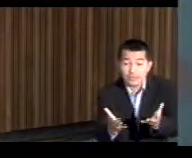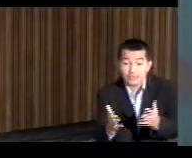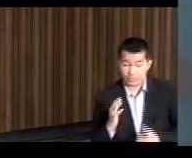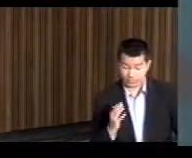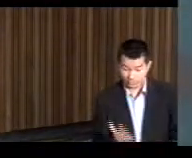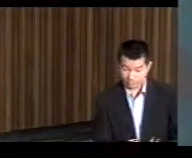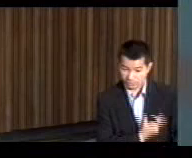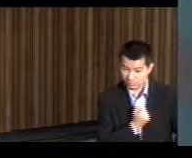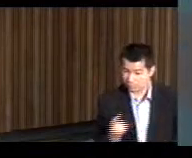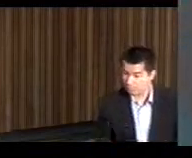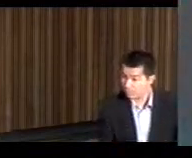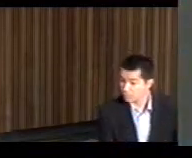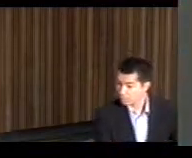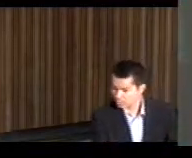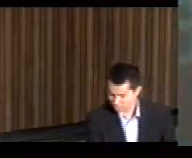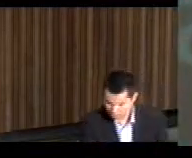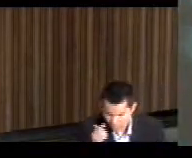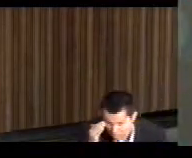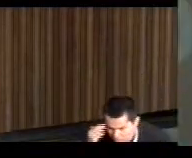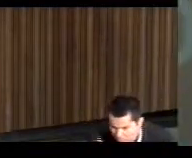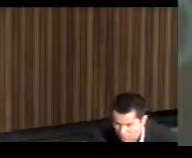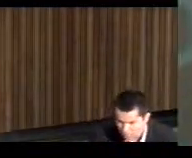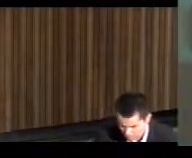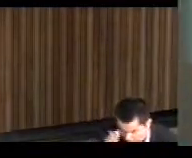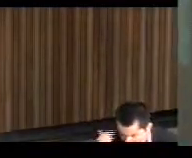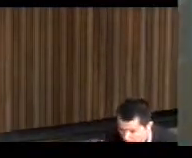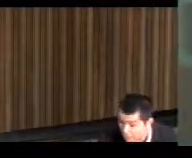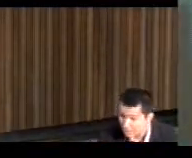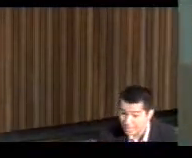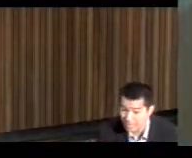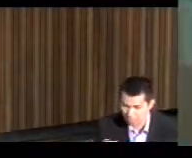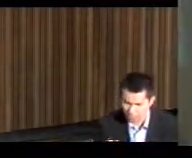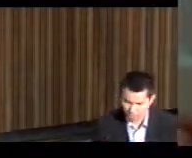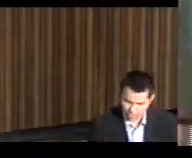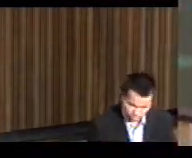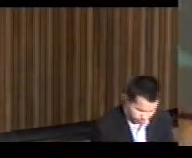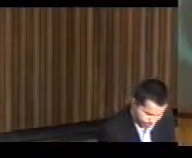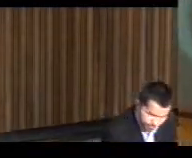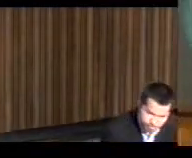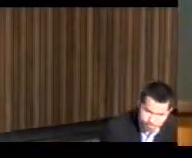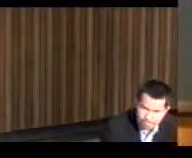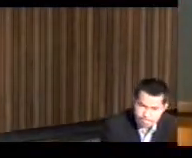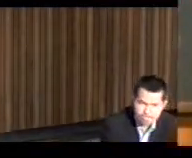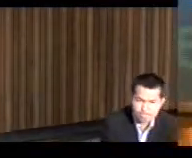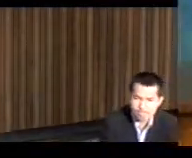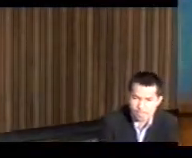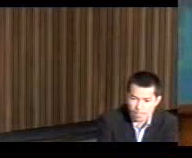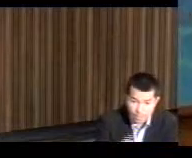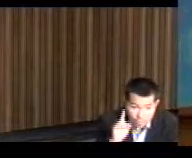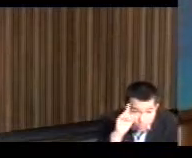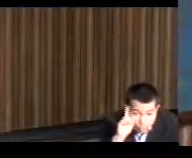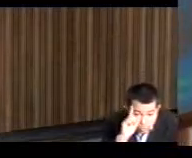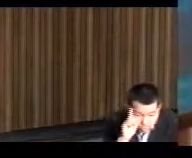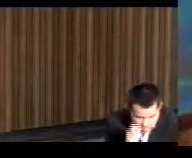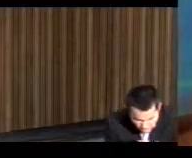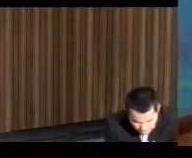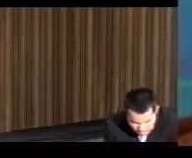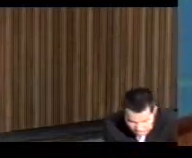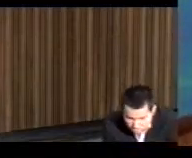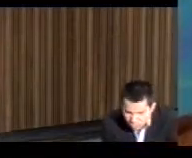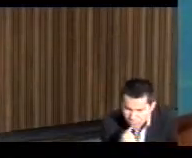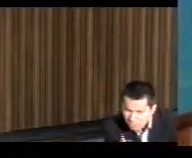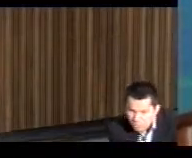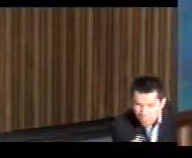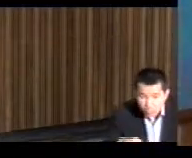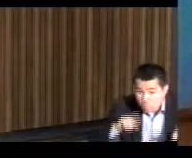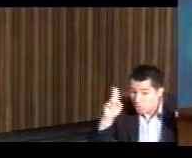Sabe quem quer segurar na tua mão e caminhar dia a dia? Por isso a outra parte do pacto é